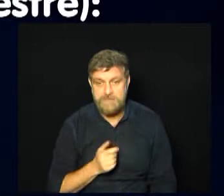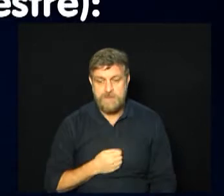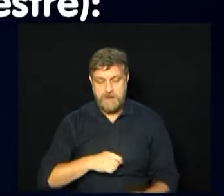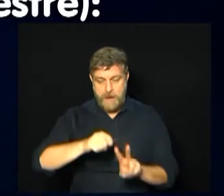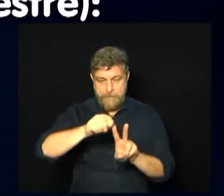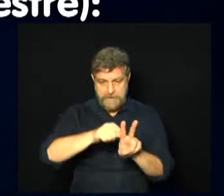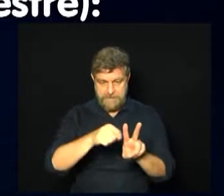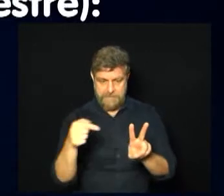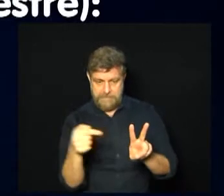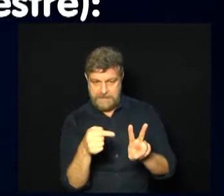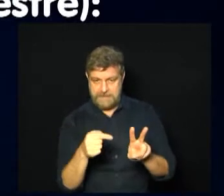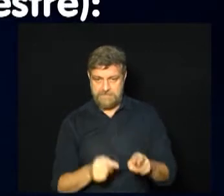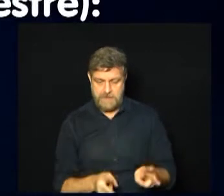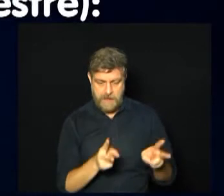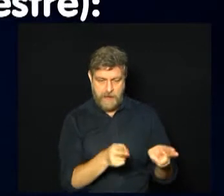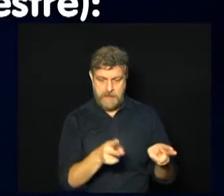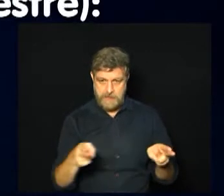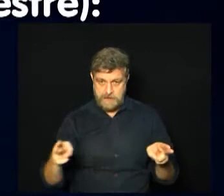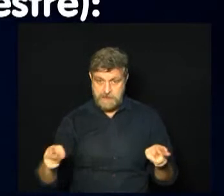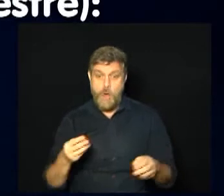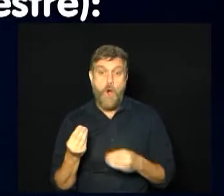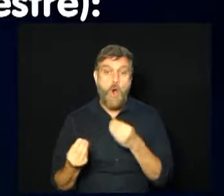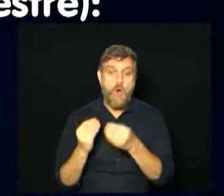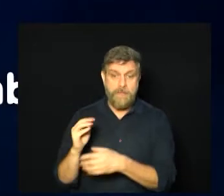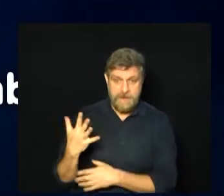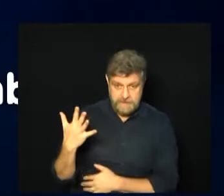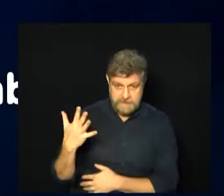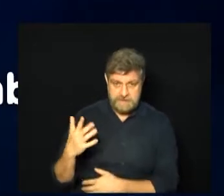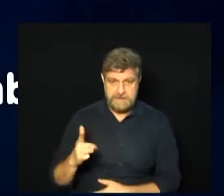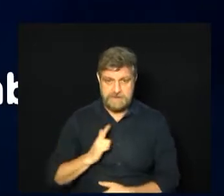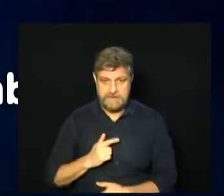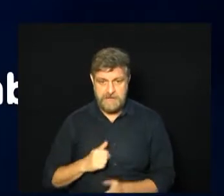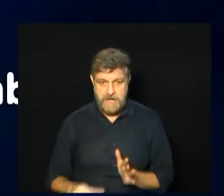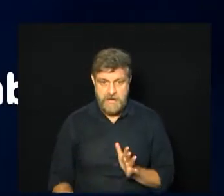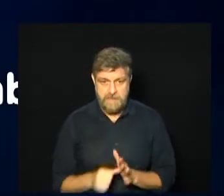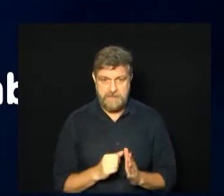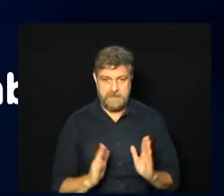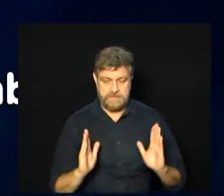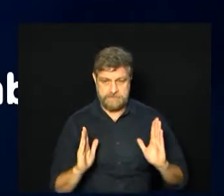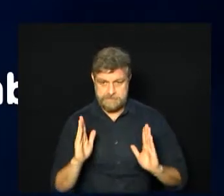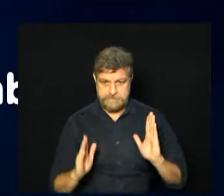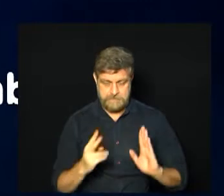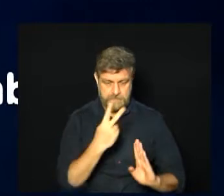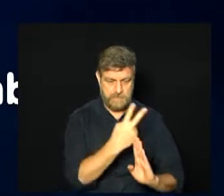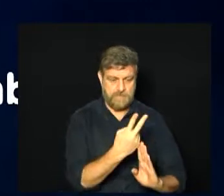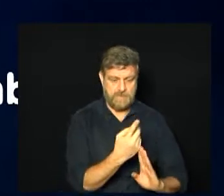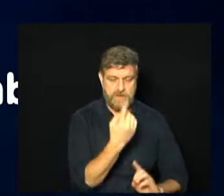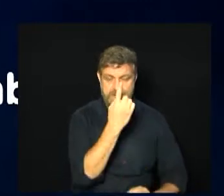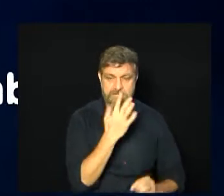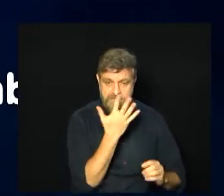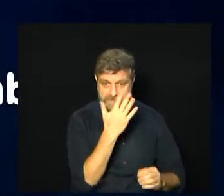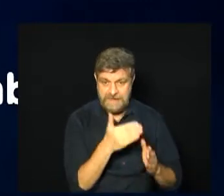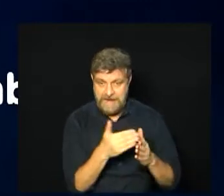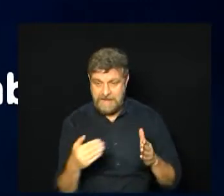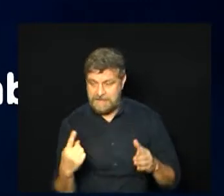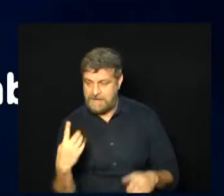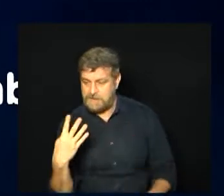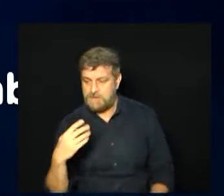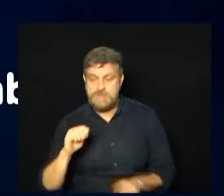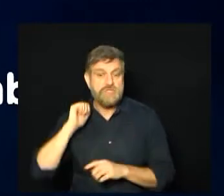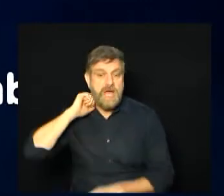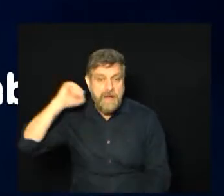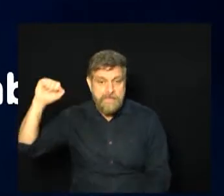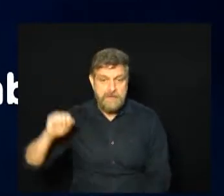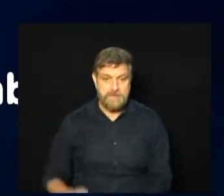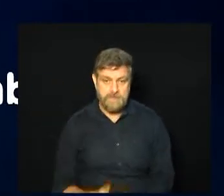bimestre, foi dividido o calendário da seguinte forma, então. O primeiro bimestre acontece entre 2 de fevereiro a 14 de abril,